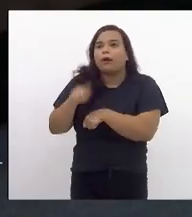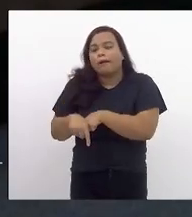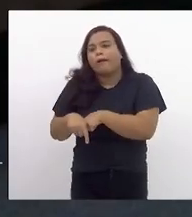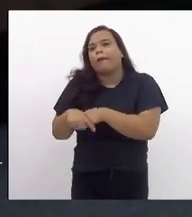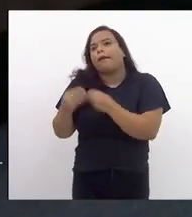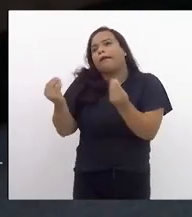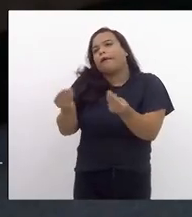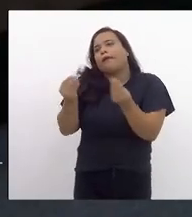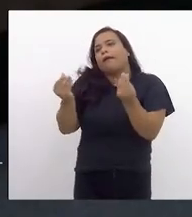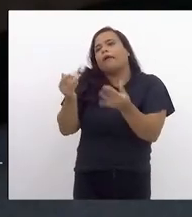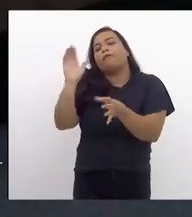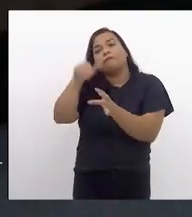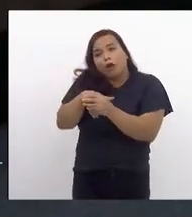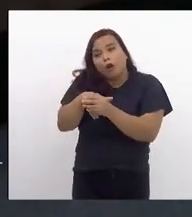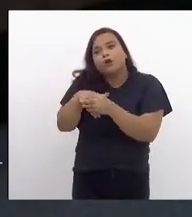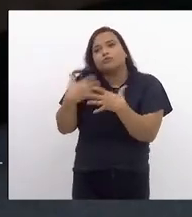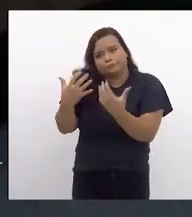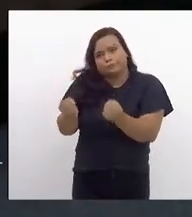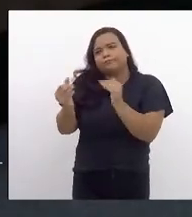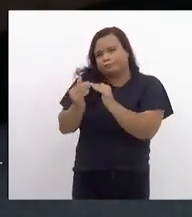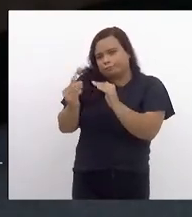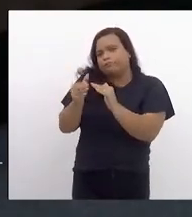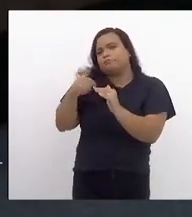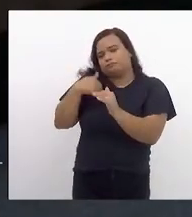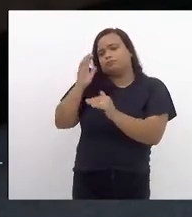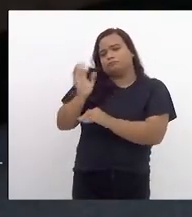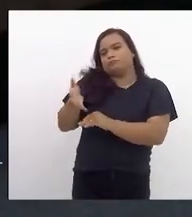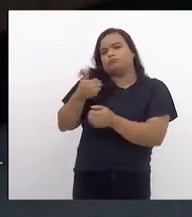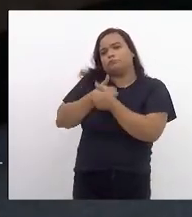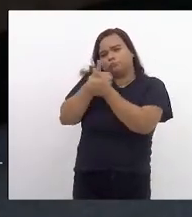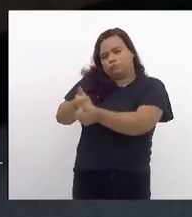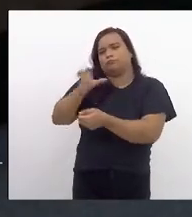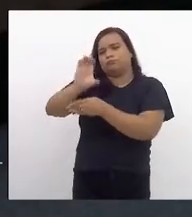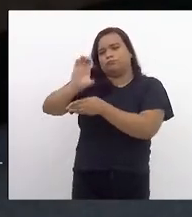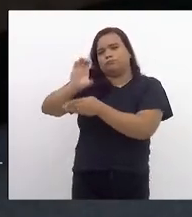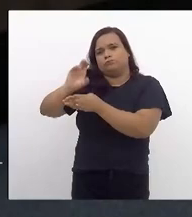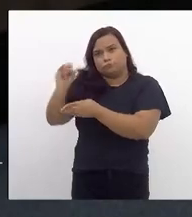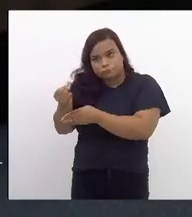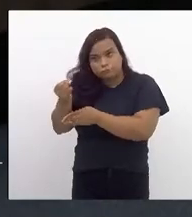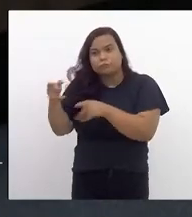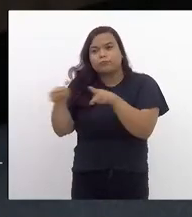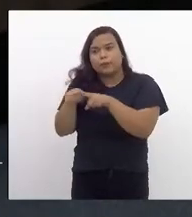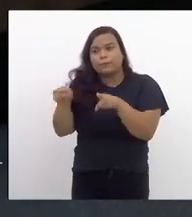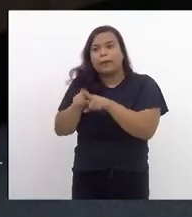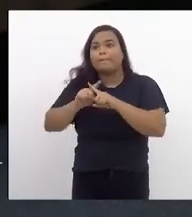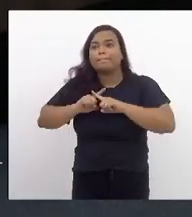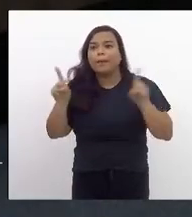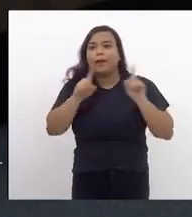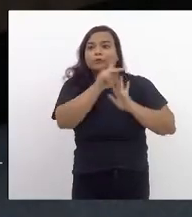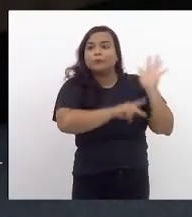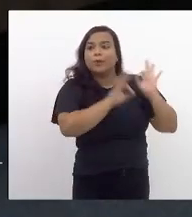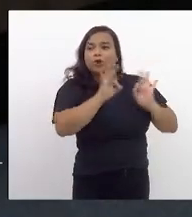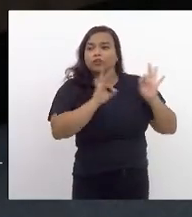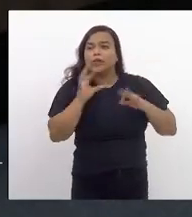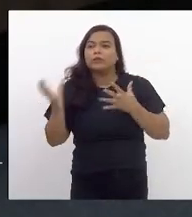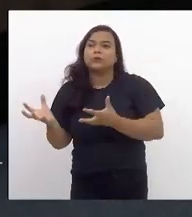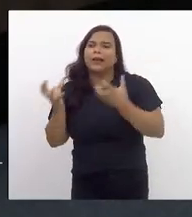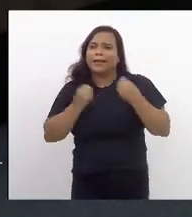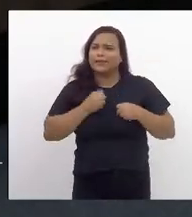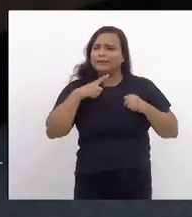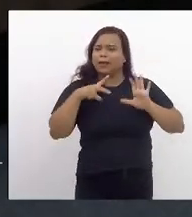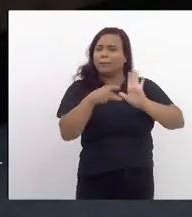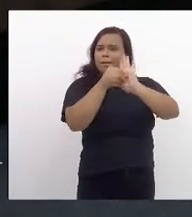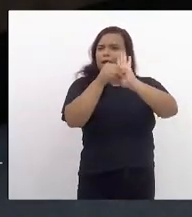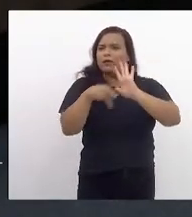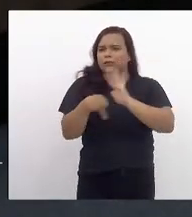voto favorável, inclusive acompanhando a CCJ, mas o projeto recebeu uma emenda